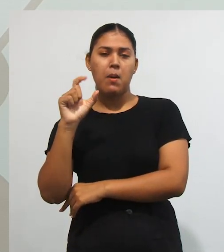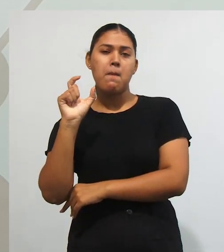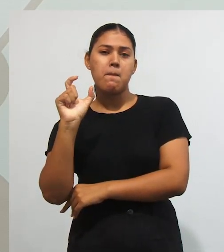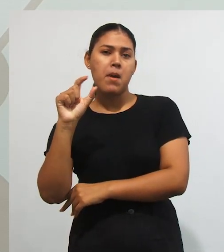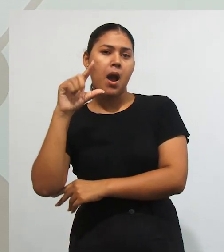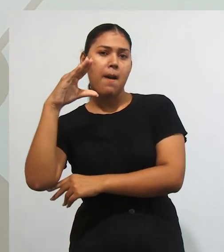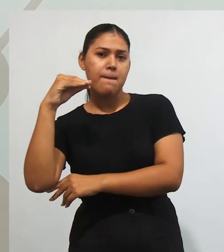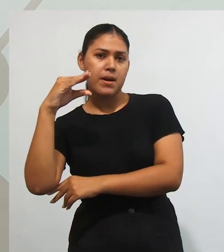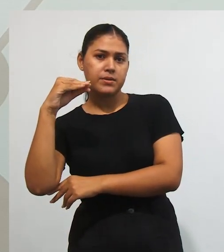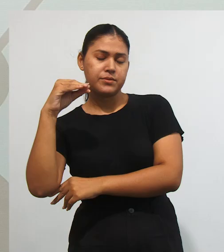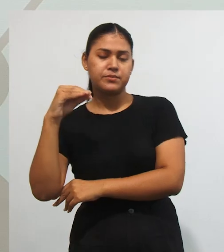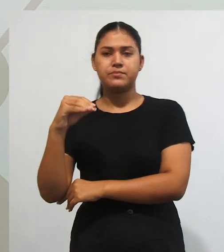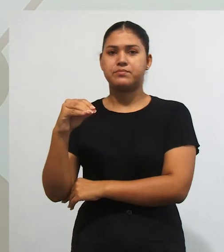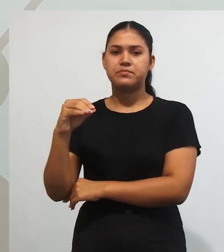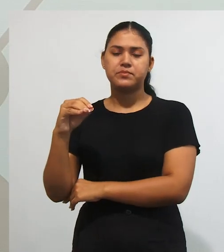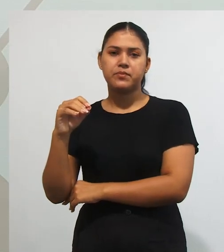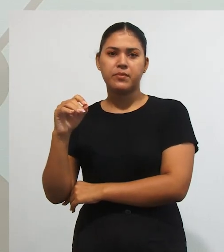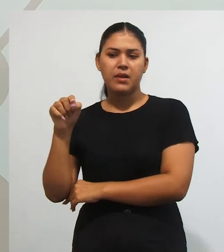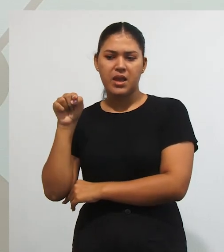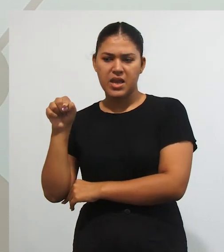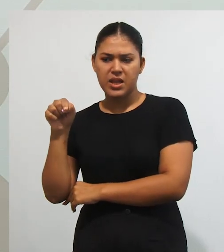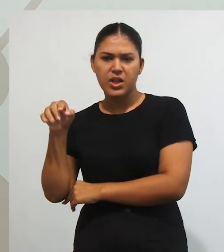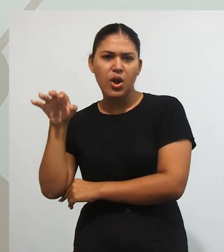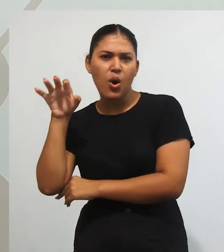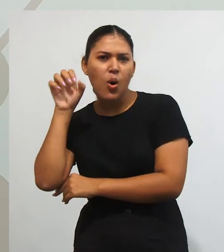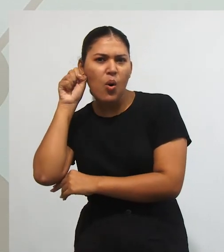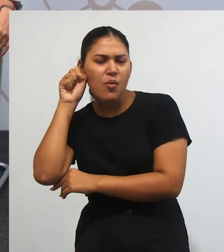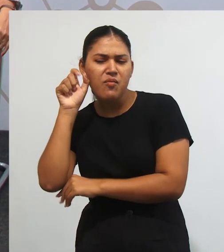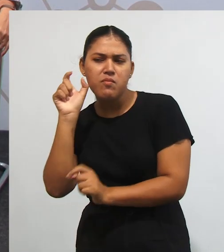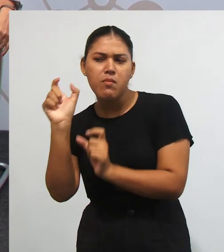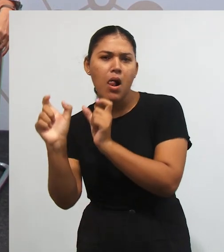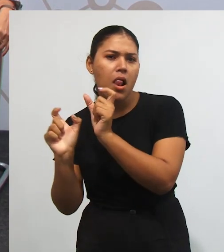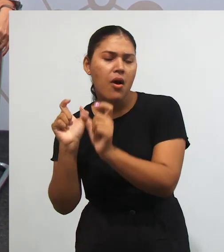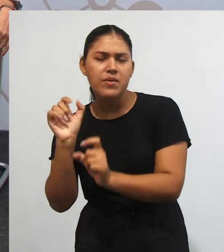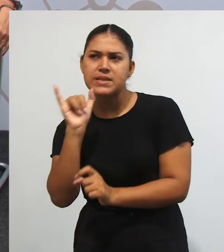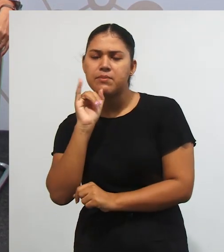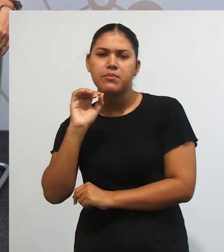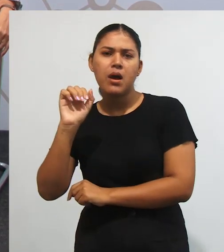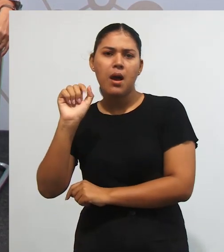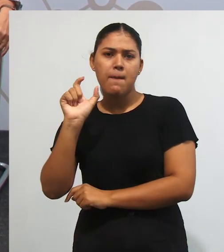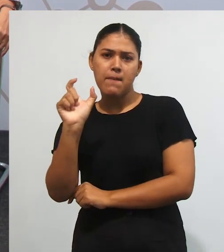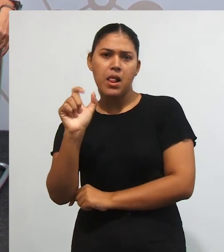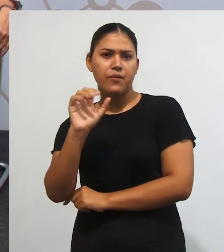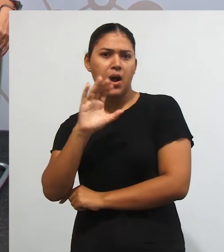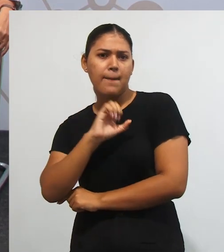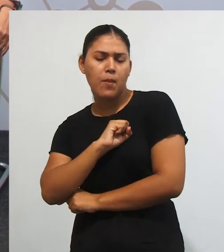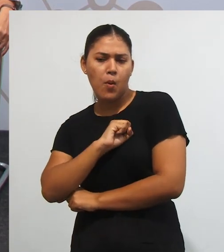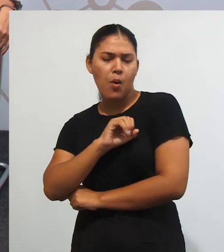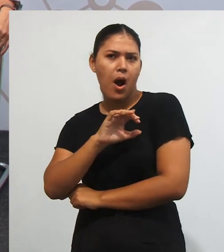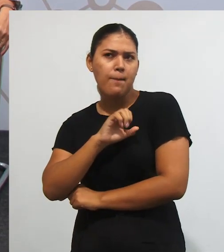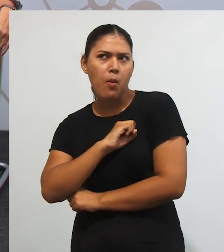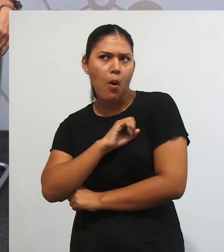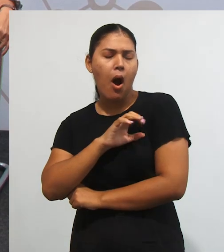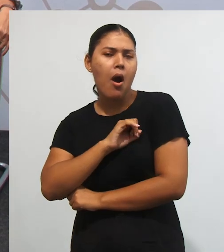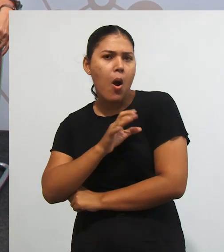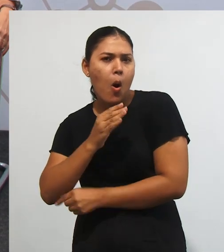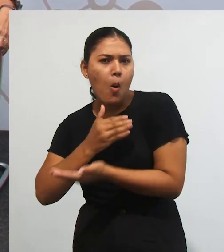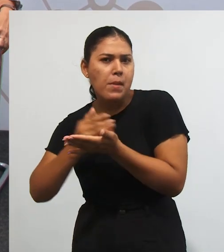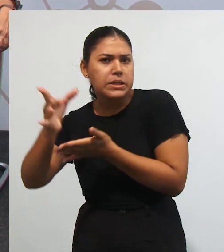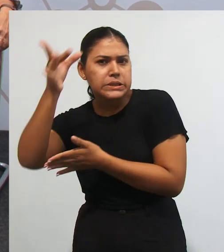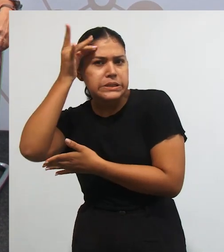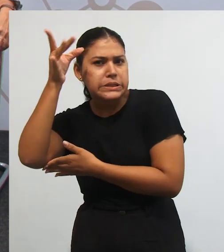ouve 3, 4, 5 vezes uma palavra e repete, né? Amor, amor, amor, um exemplo. A